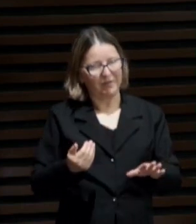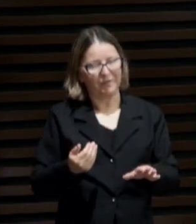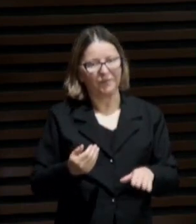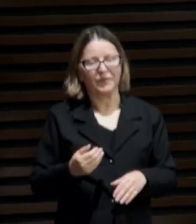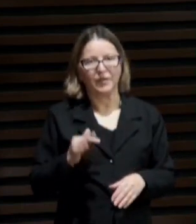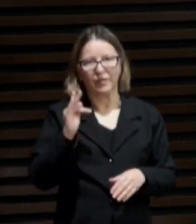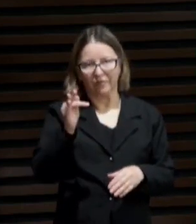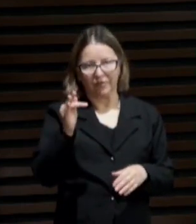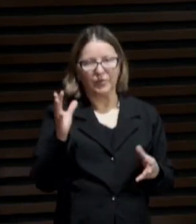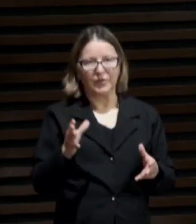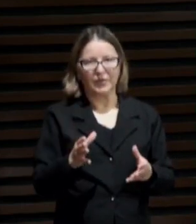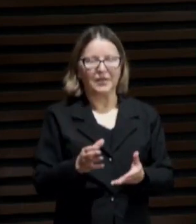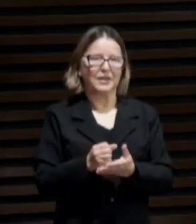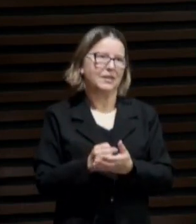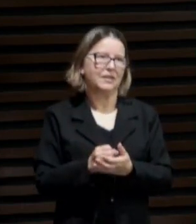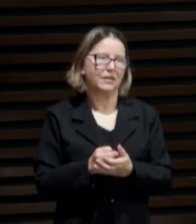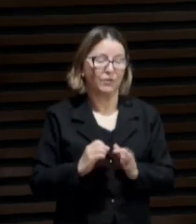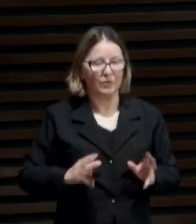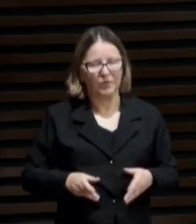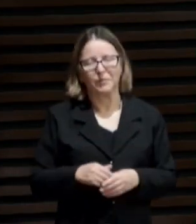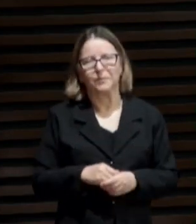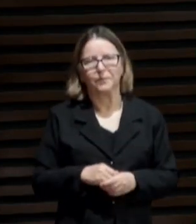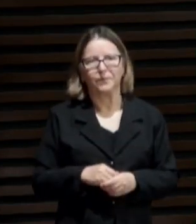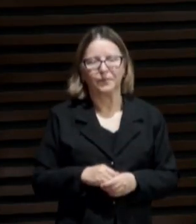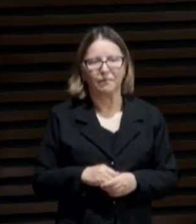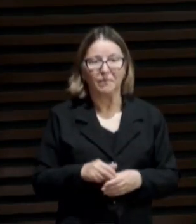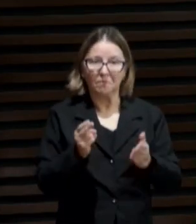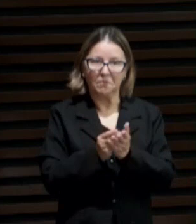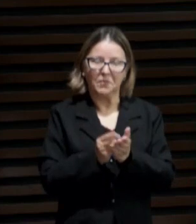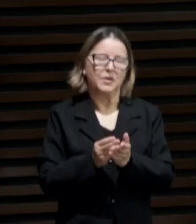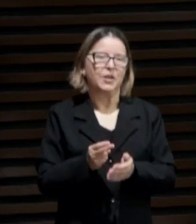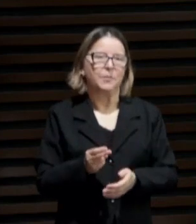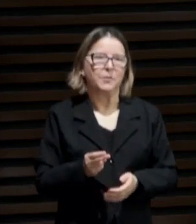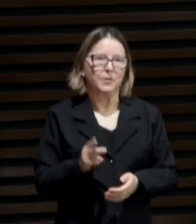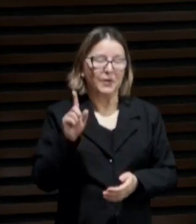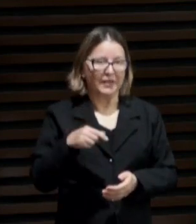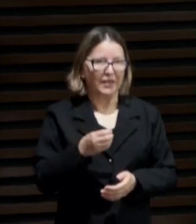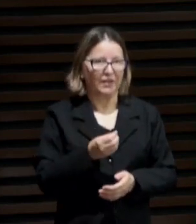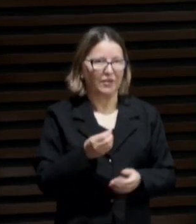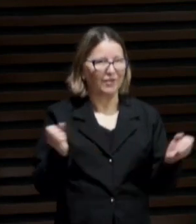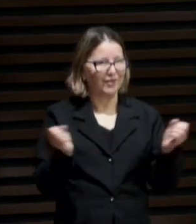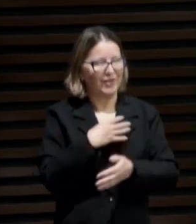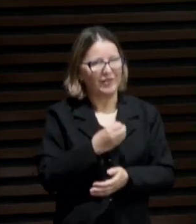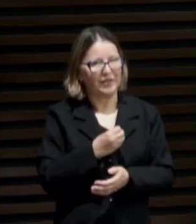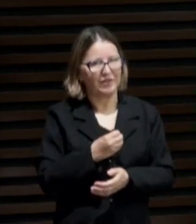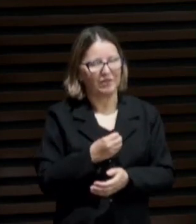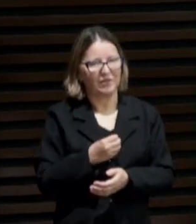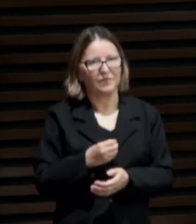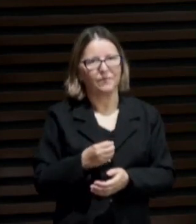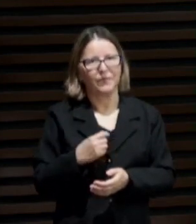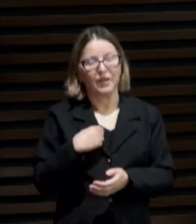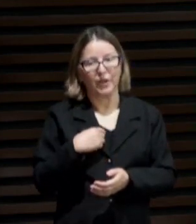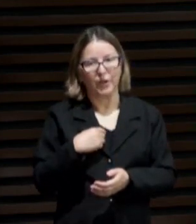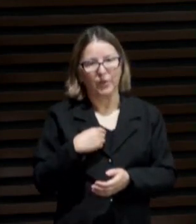fui, estou sendo e serei. Mesmo sendo uma nova criatura, eu ainda habito num corpo de pecado e eu sofro. Eu sou